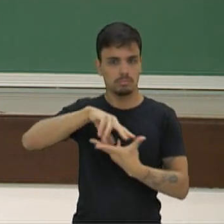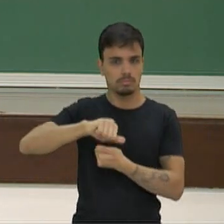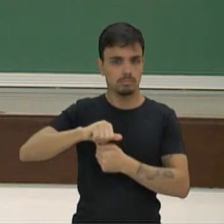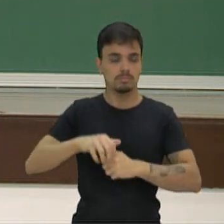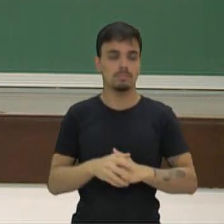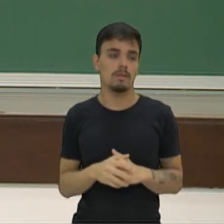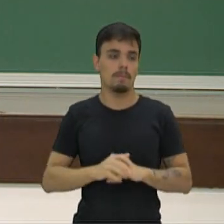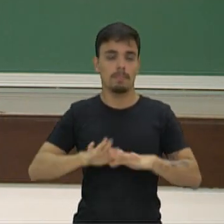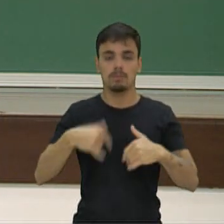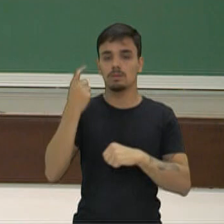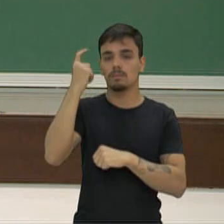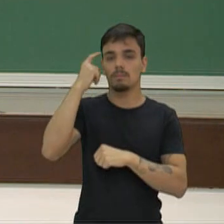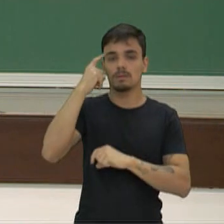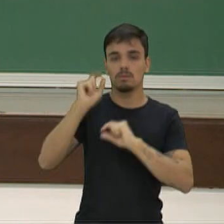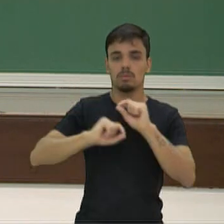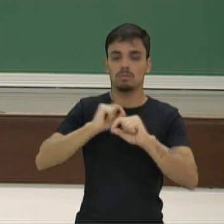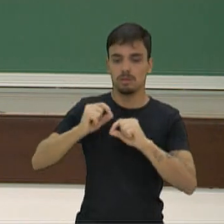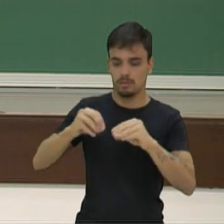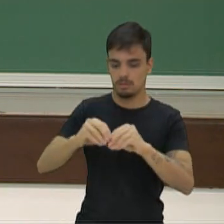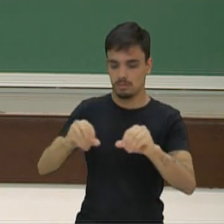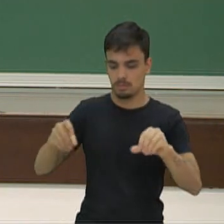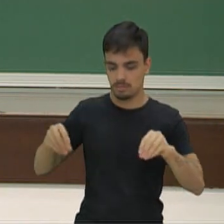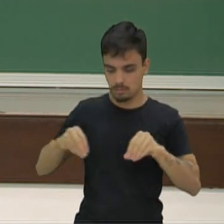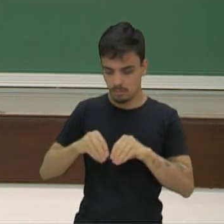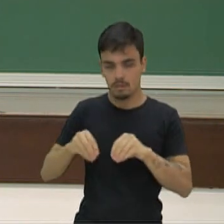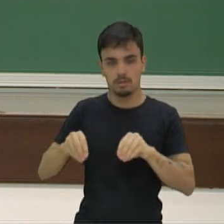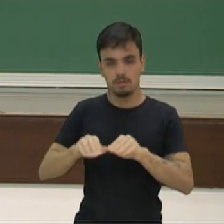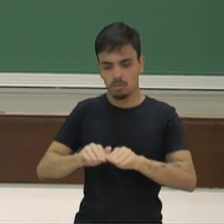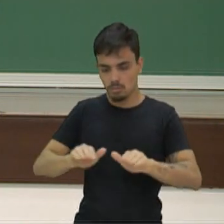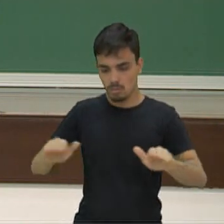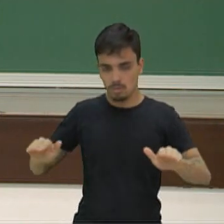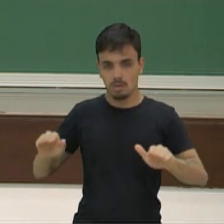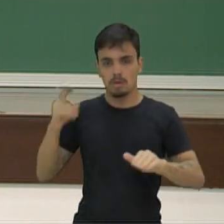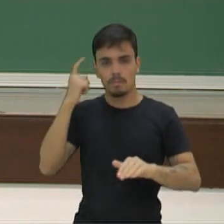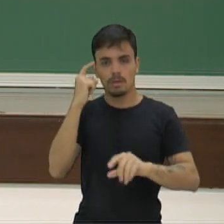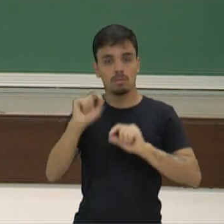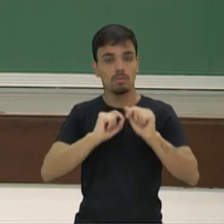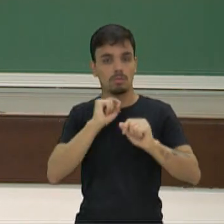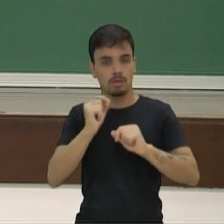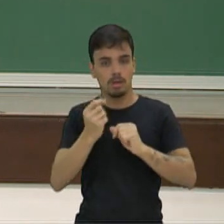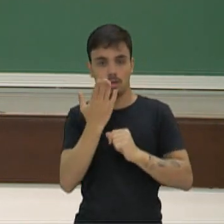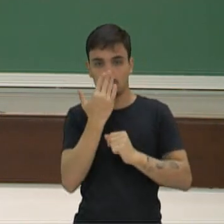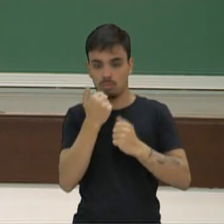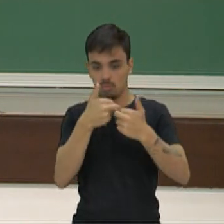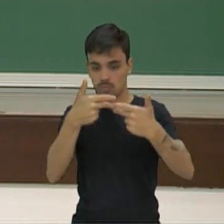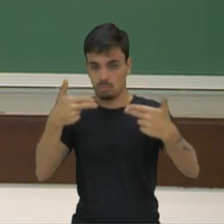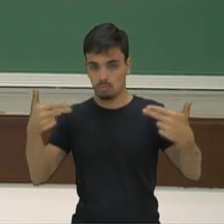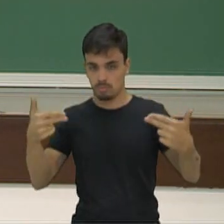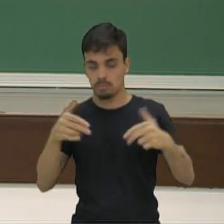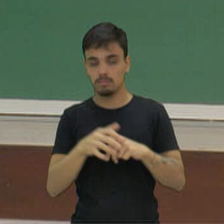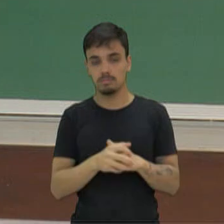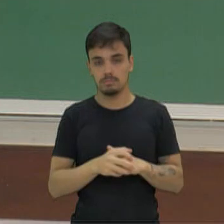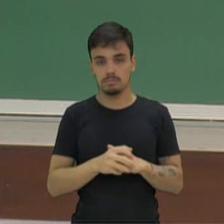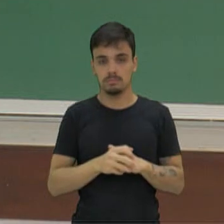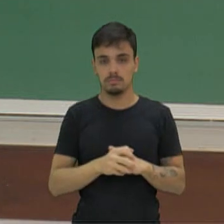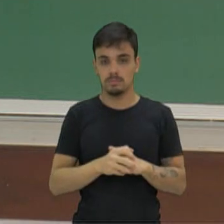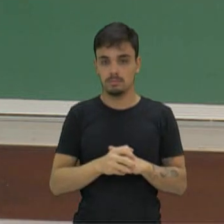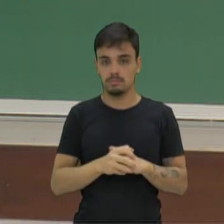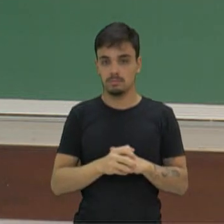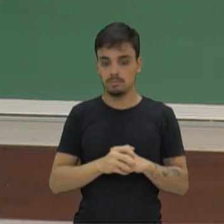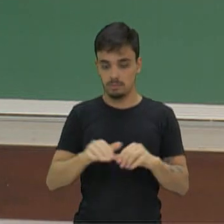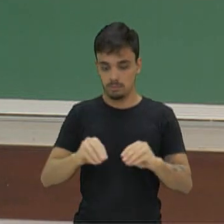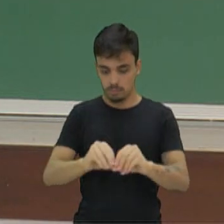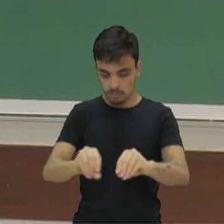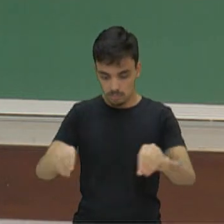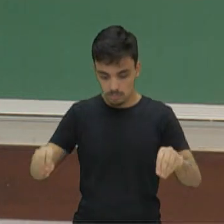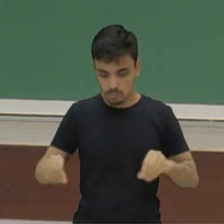gente pensa em solos, nós pensamos na nossa comida. Solo dá sabor